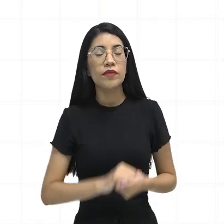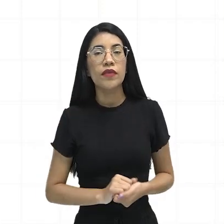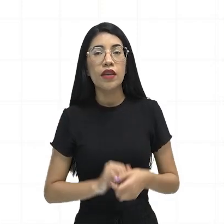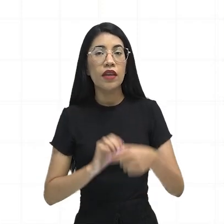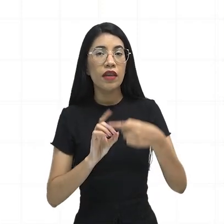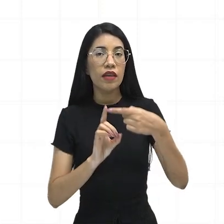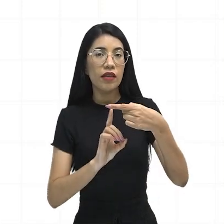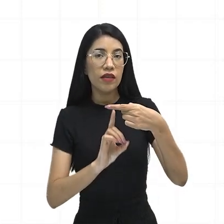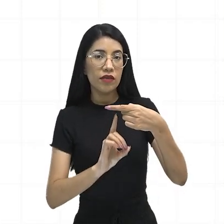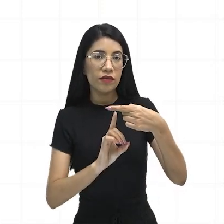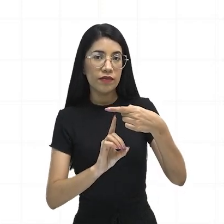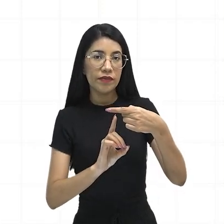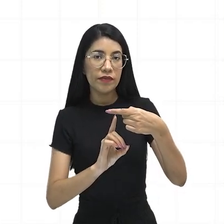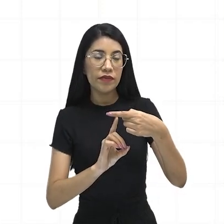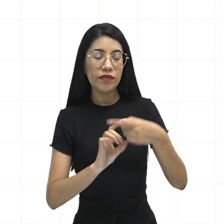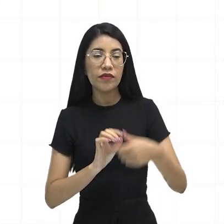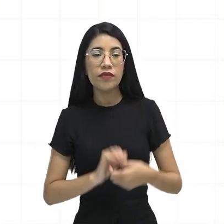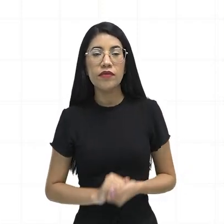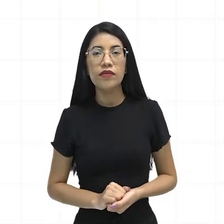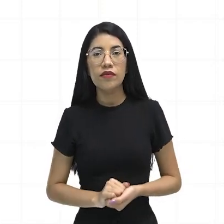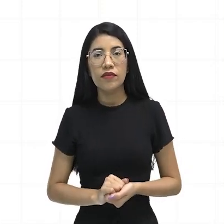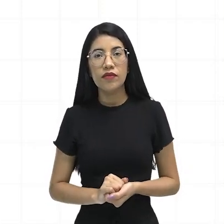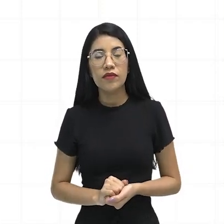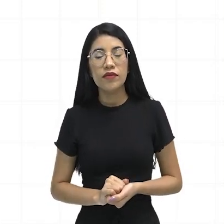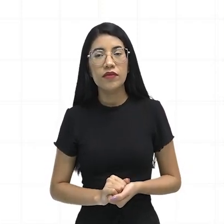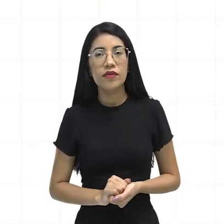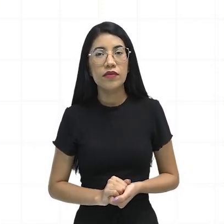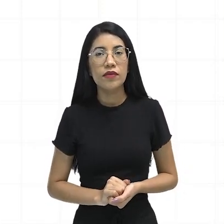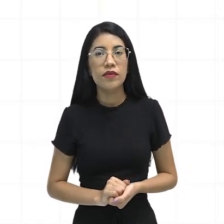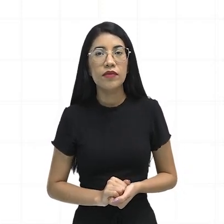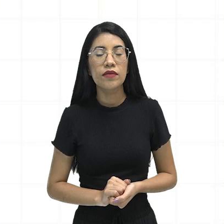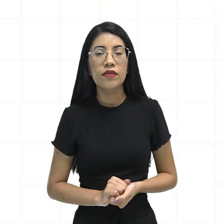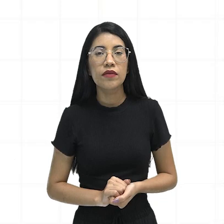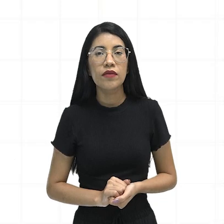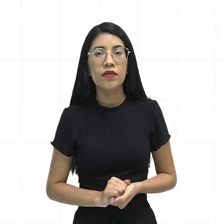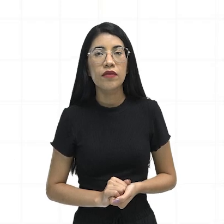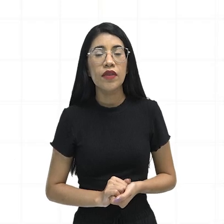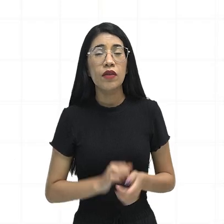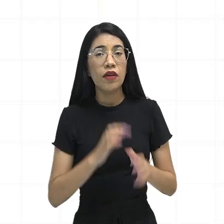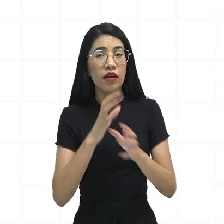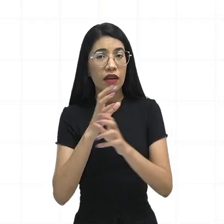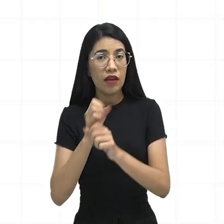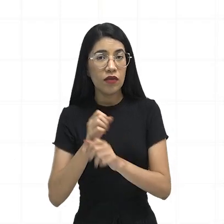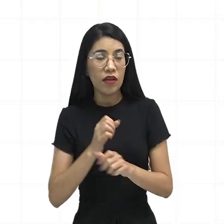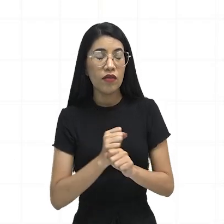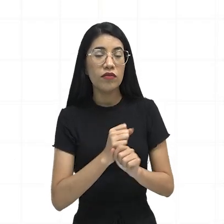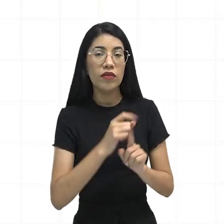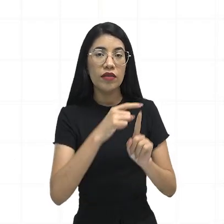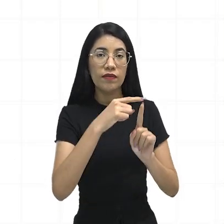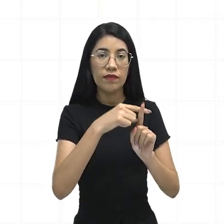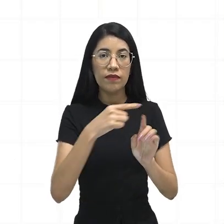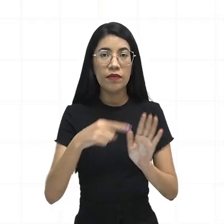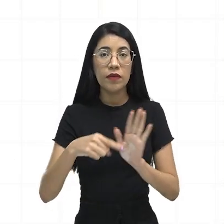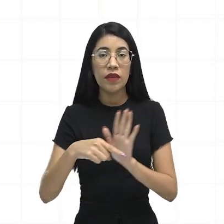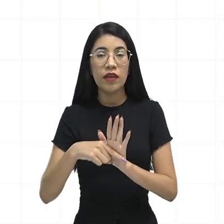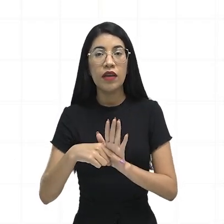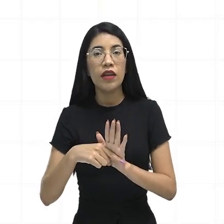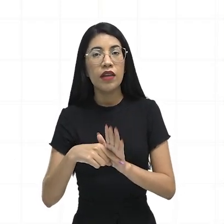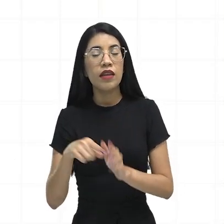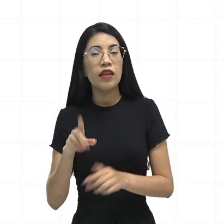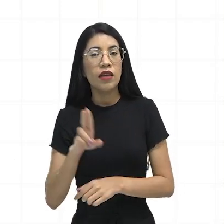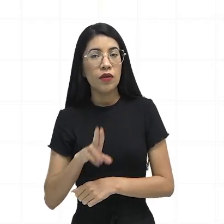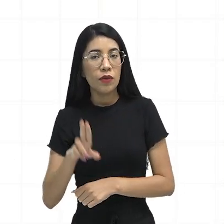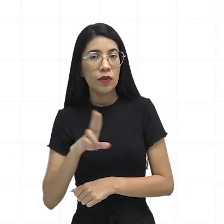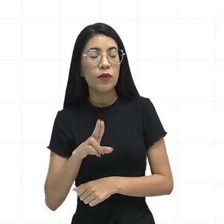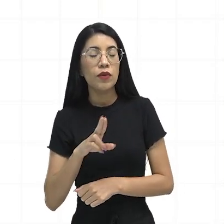e o denominador é a parte de baixo dela. As operações da adição e da subtração envolvendo este